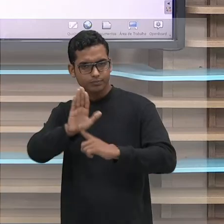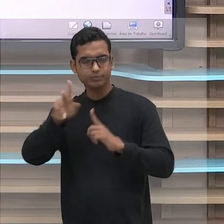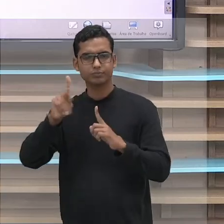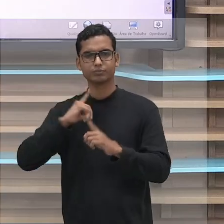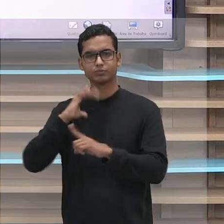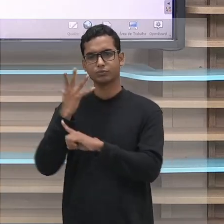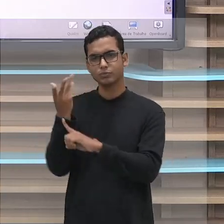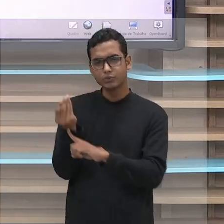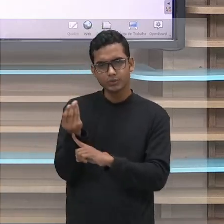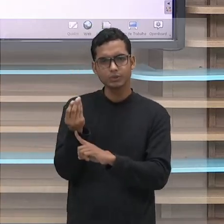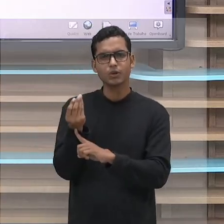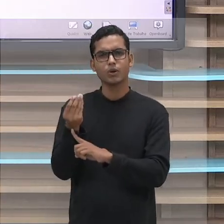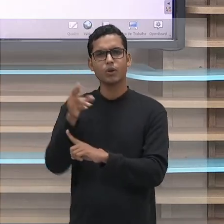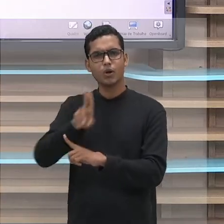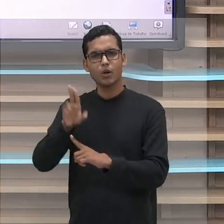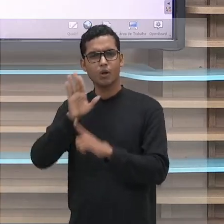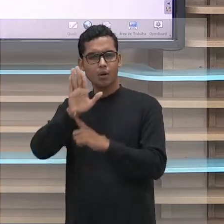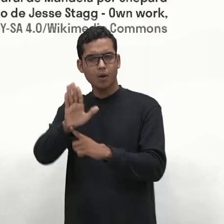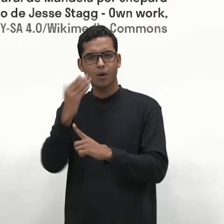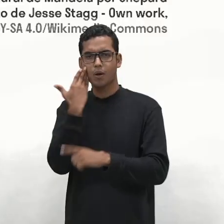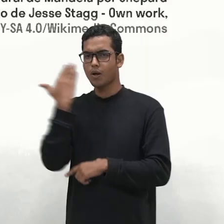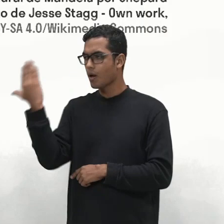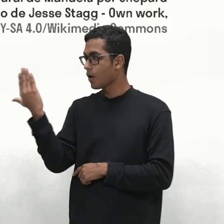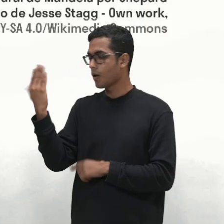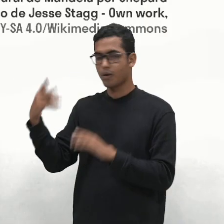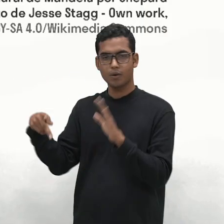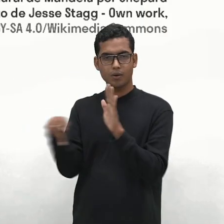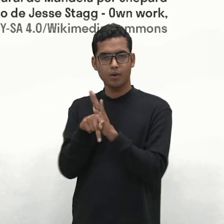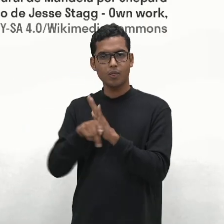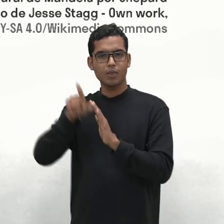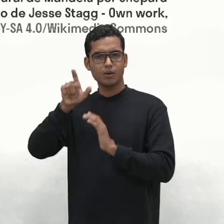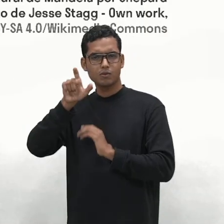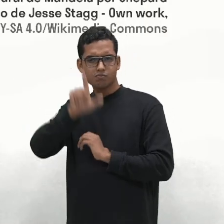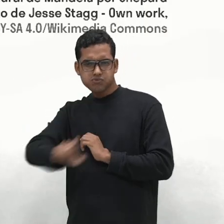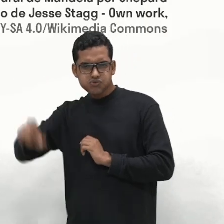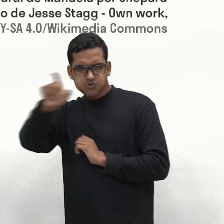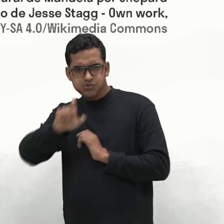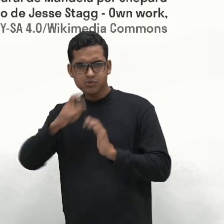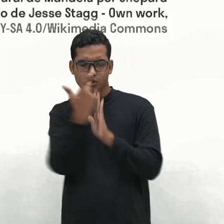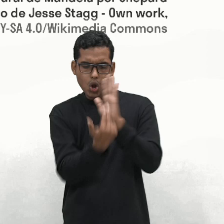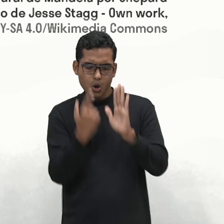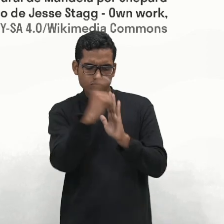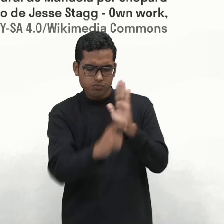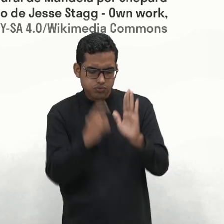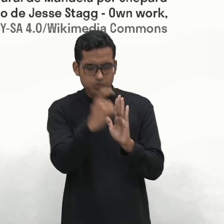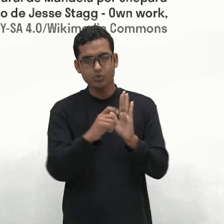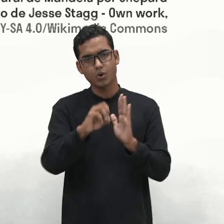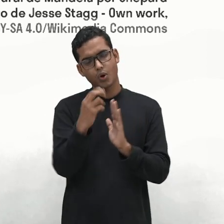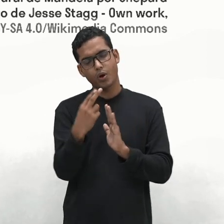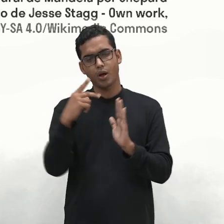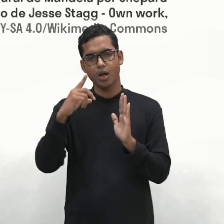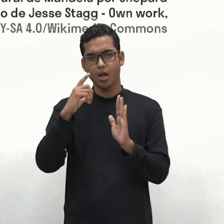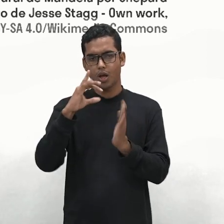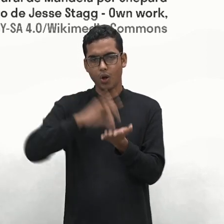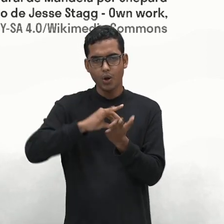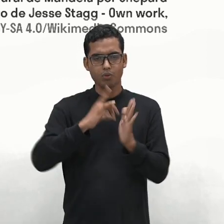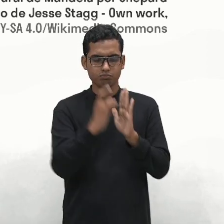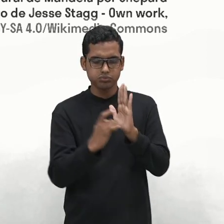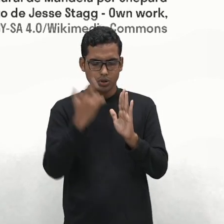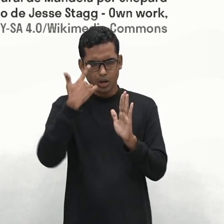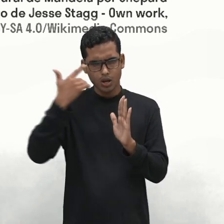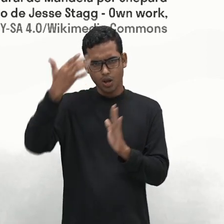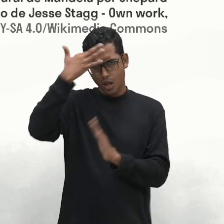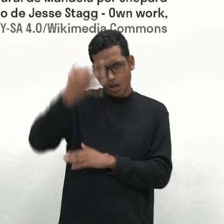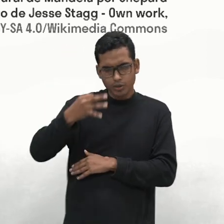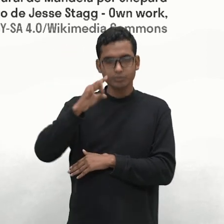de arte através do quê? Da nossa pichação ou do grafite, certo? E dentro disso